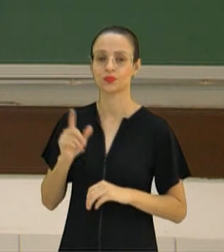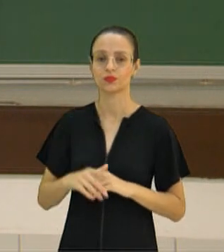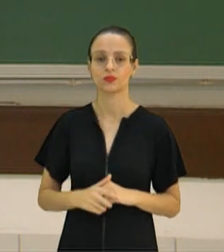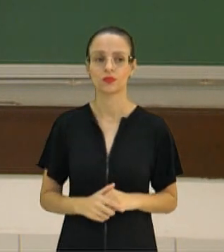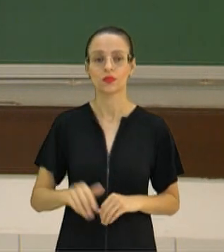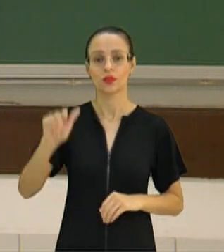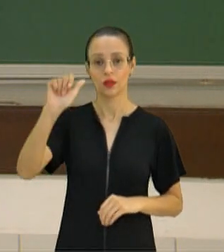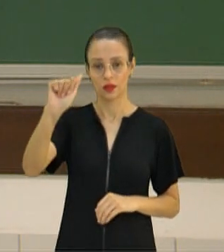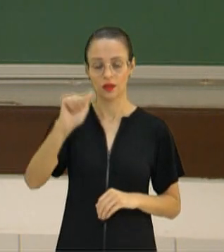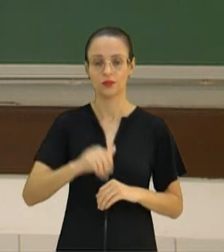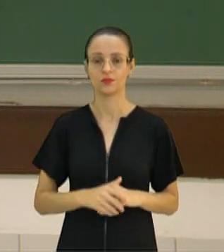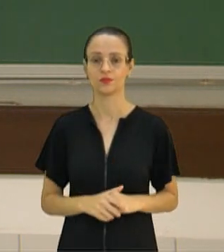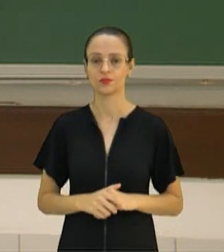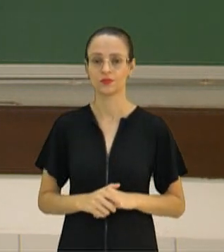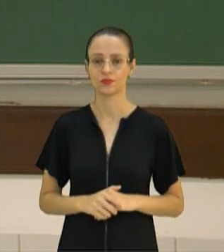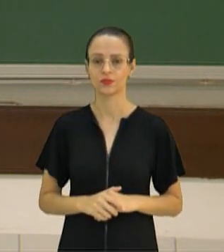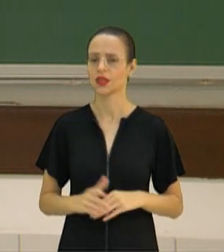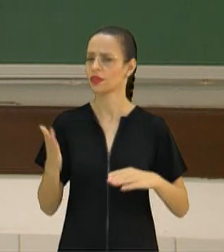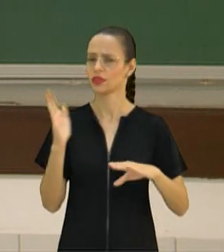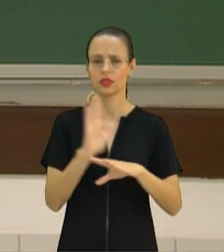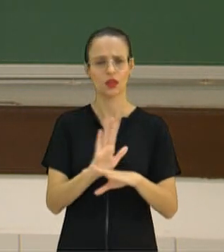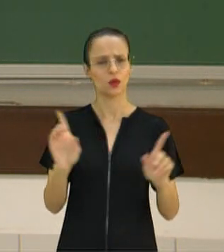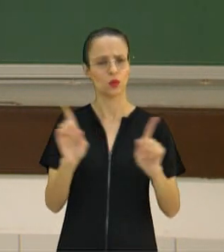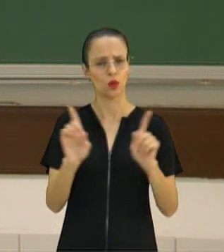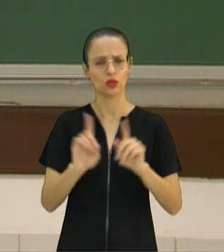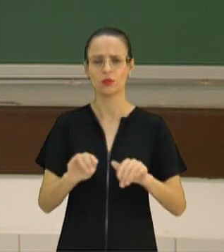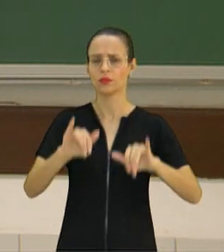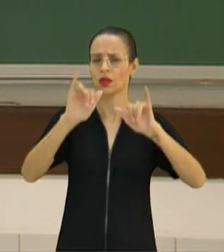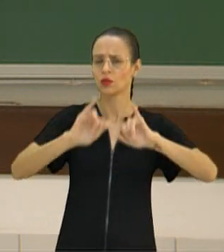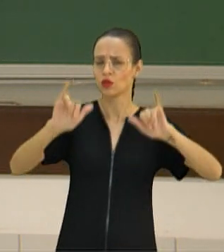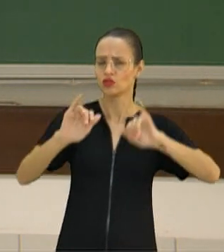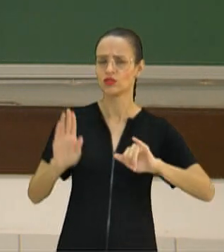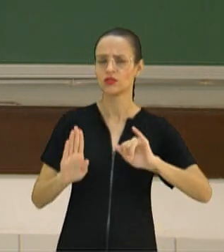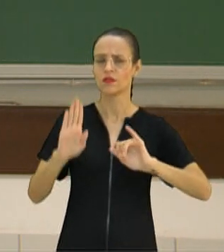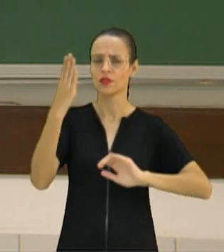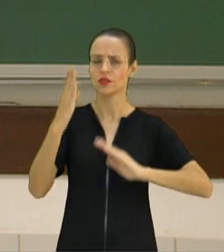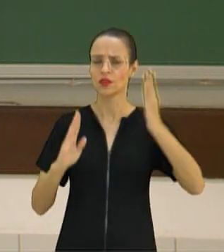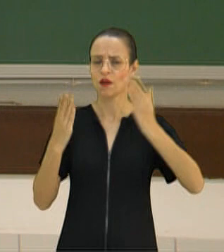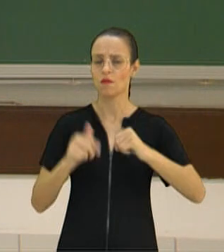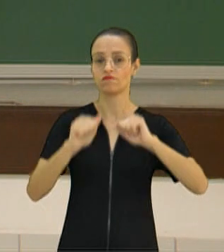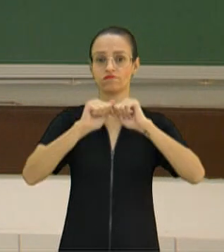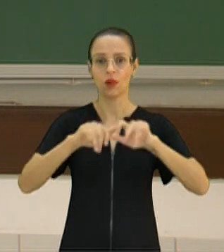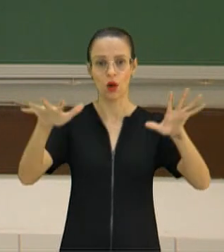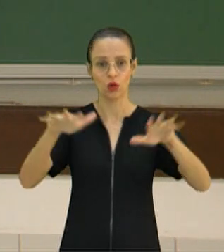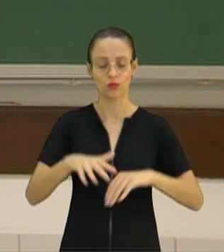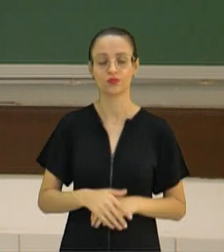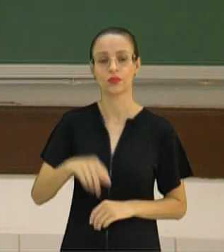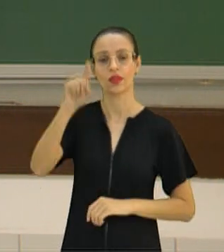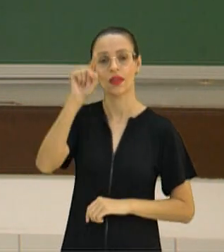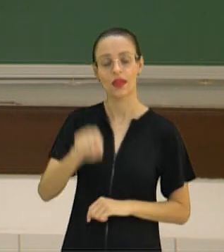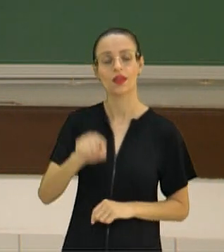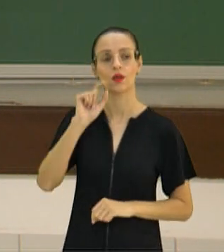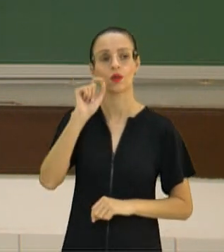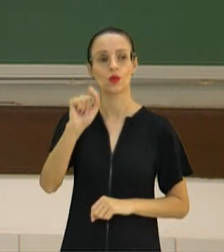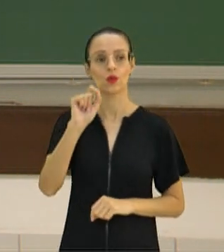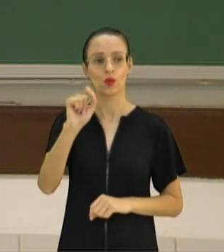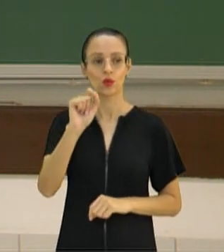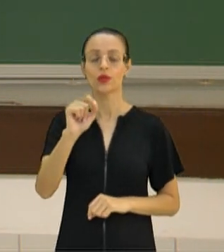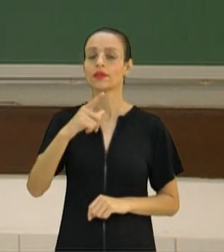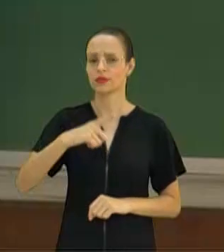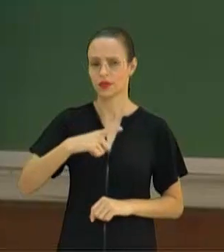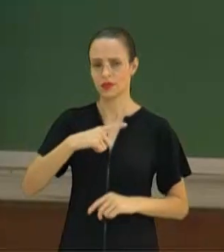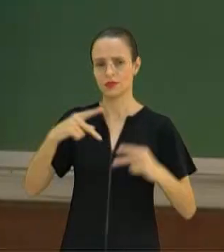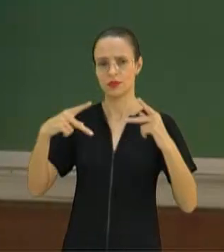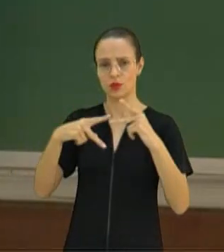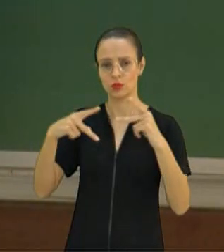A letra A, não contribua para que as notícias falsas se disseminem, é objetiva indireta. A letra